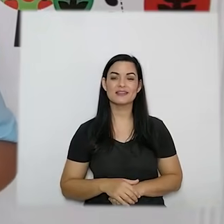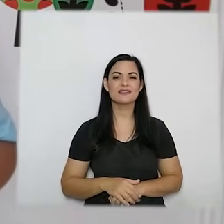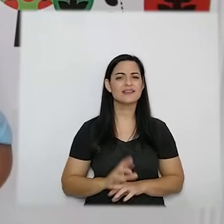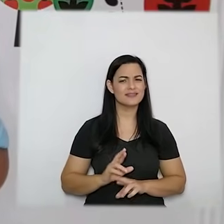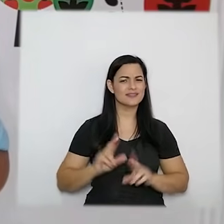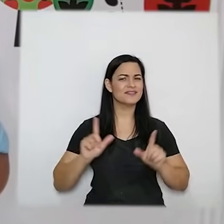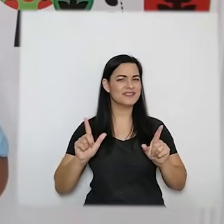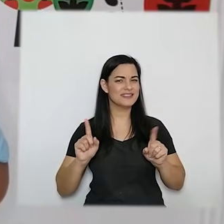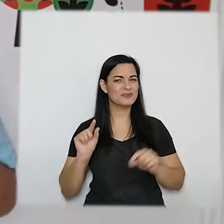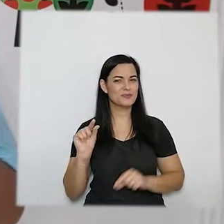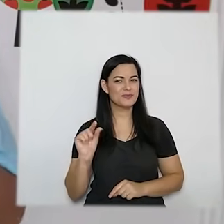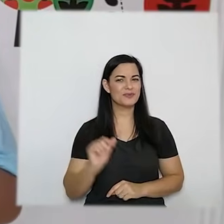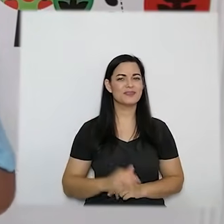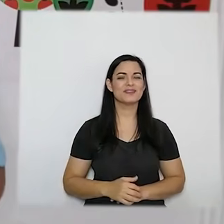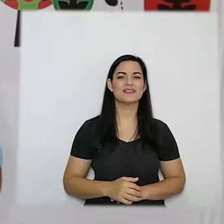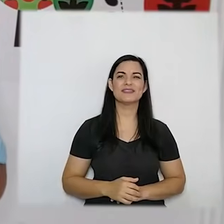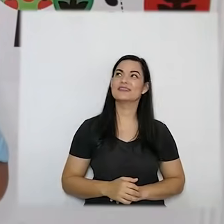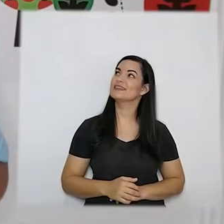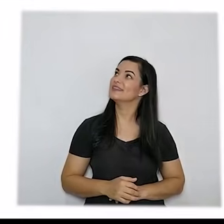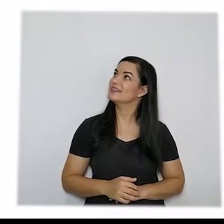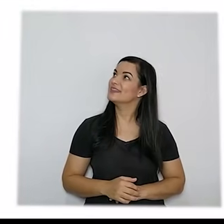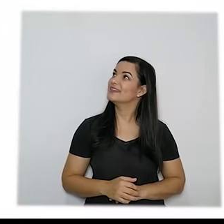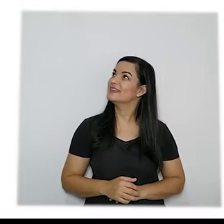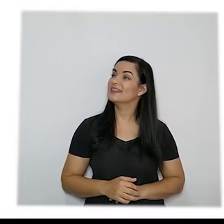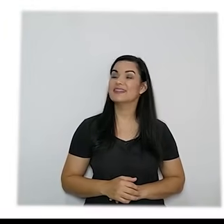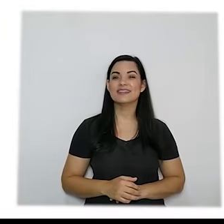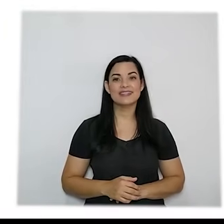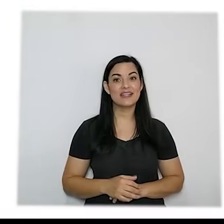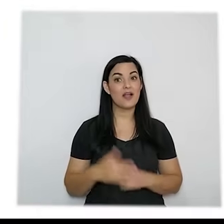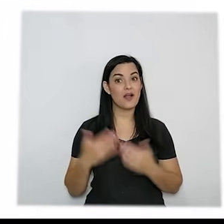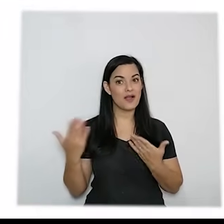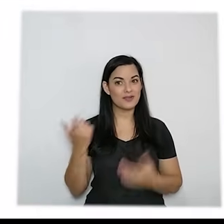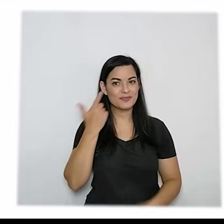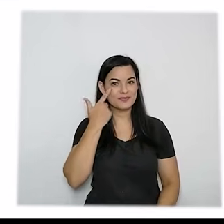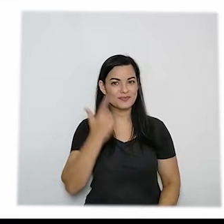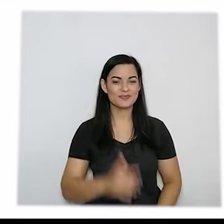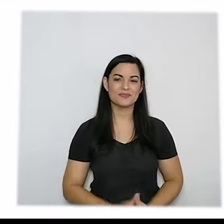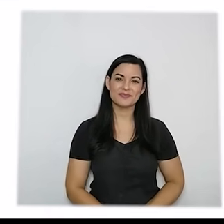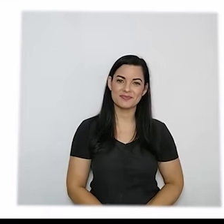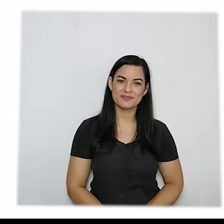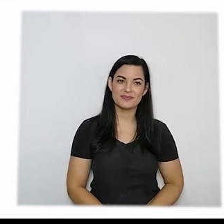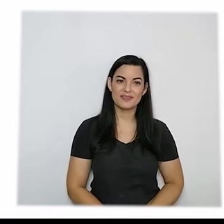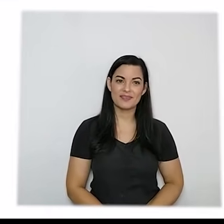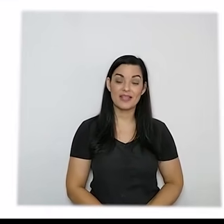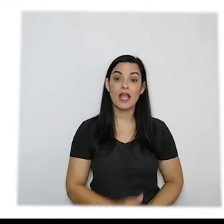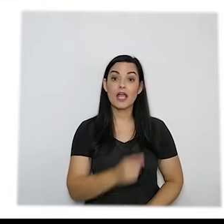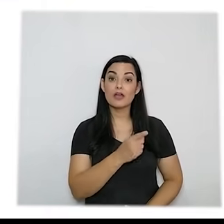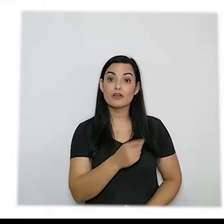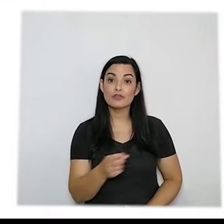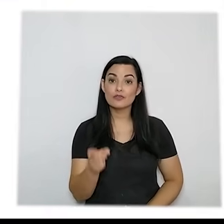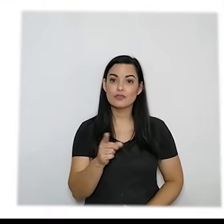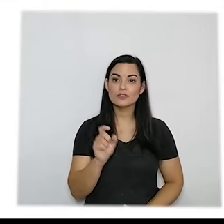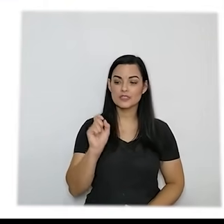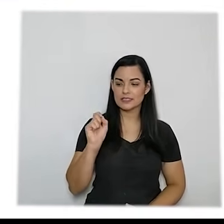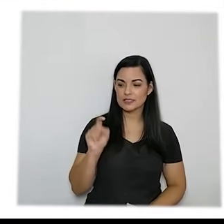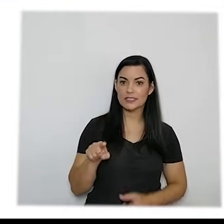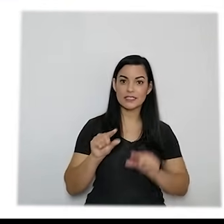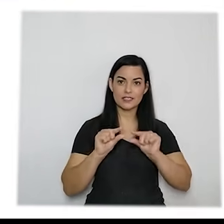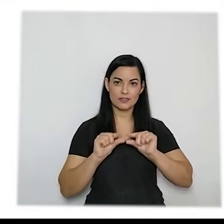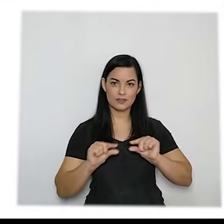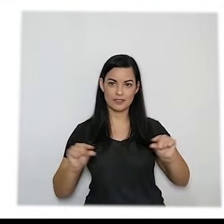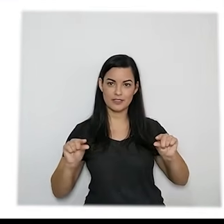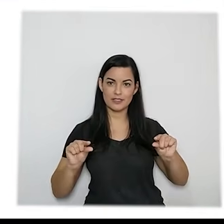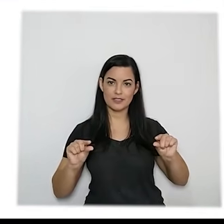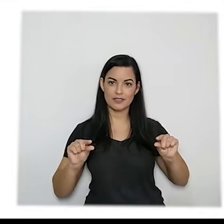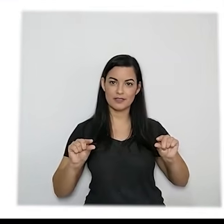um pouquinho diferente, olha só. Então, olha só. Quando vocês clicarem no link que a